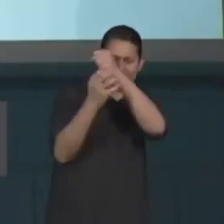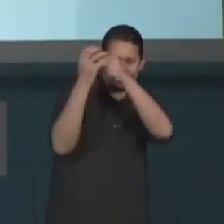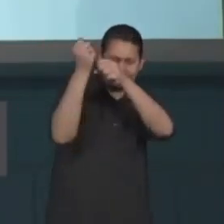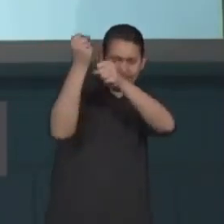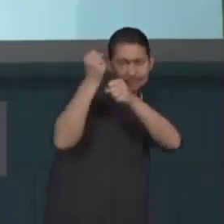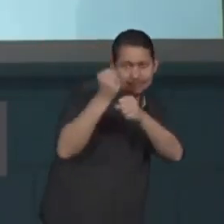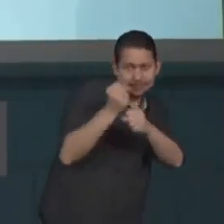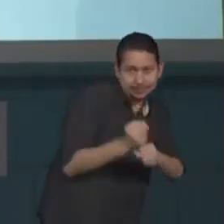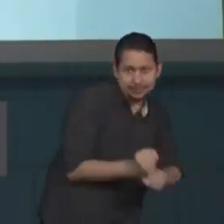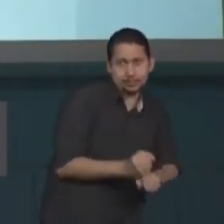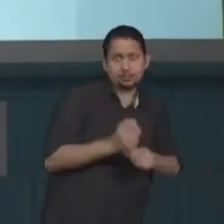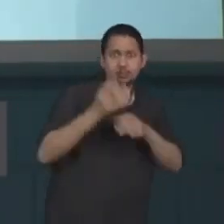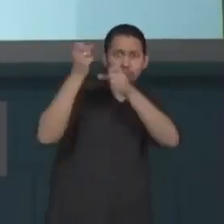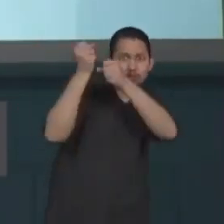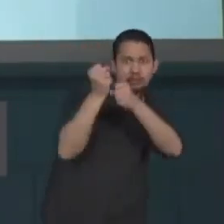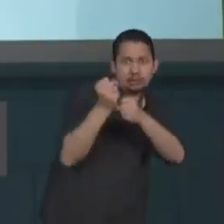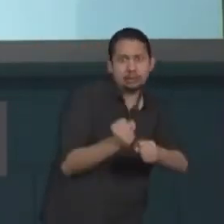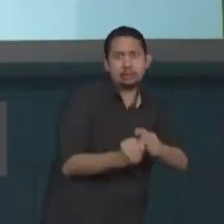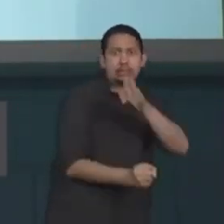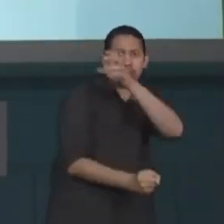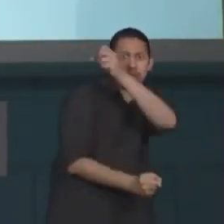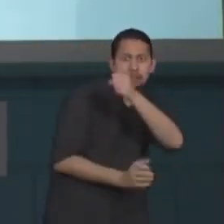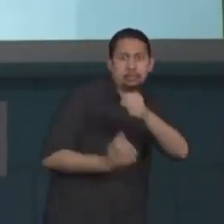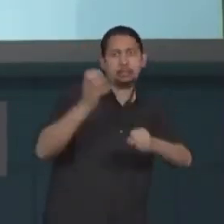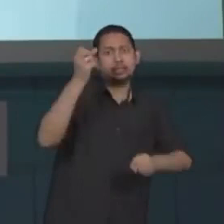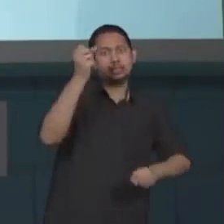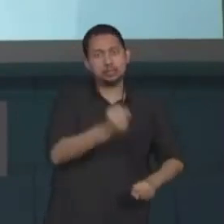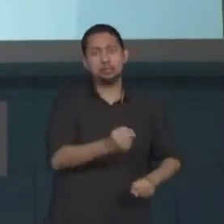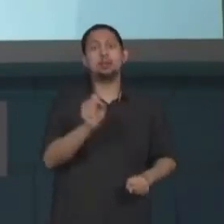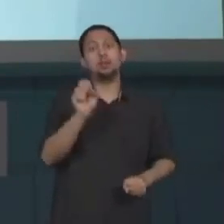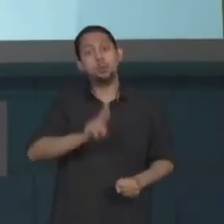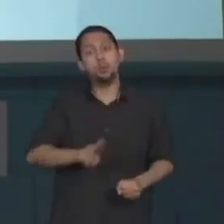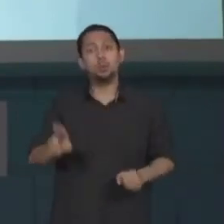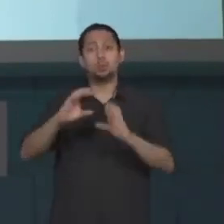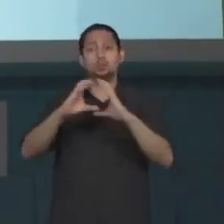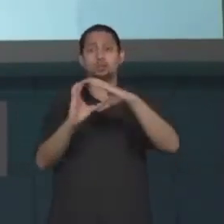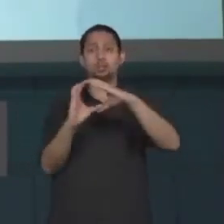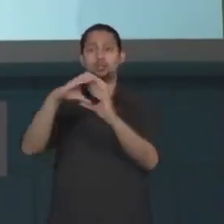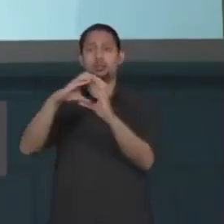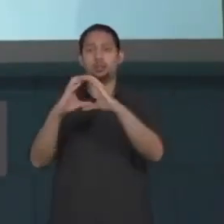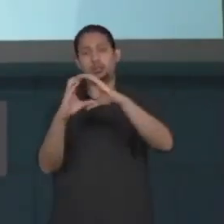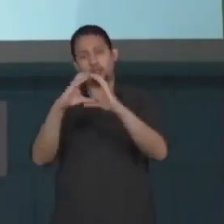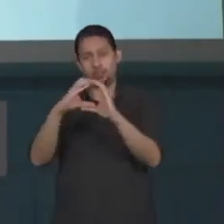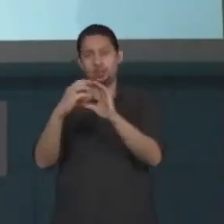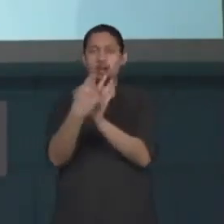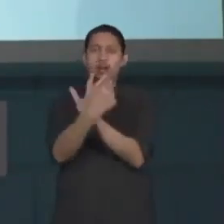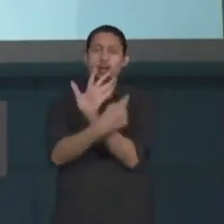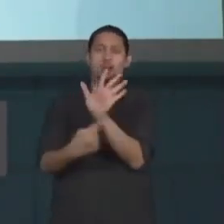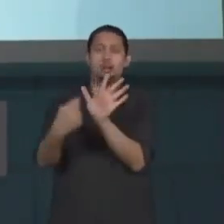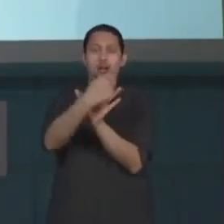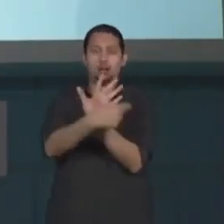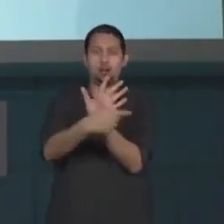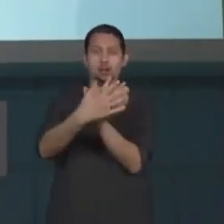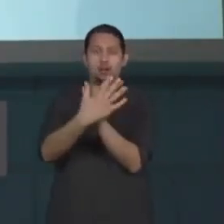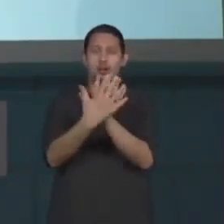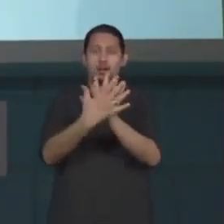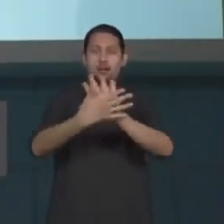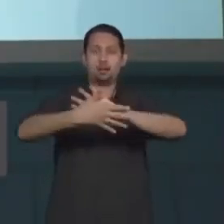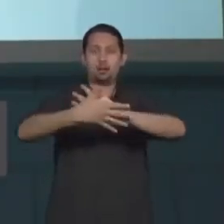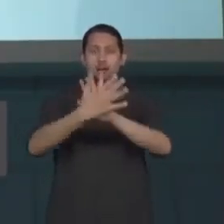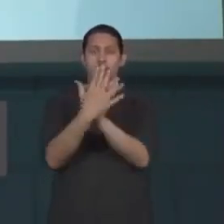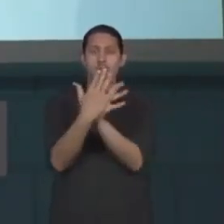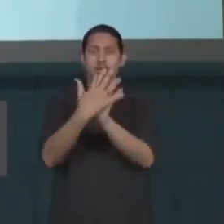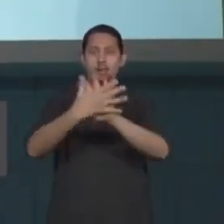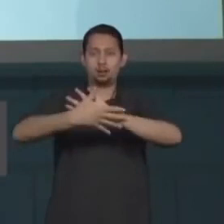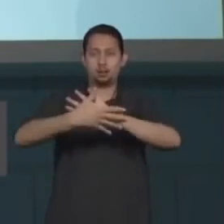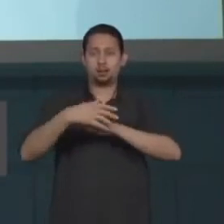chão e elevar ele para alguma altura, eu vou, com a